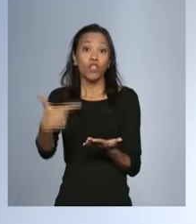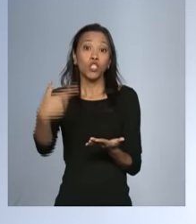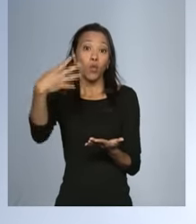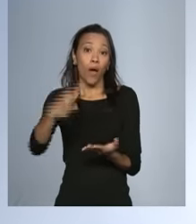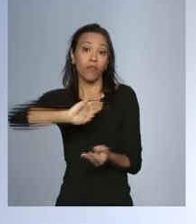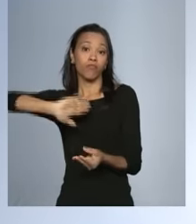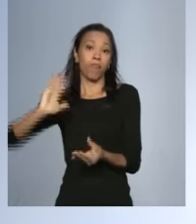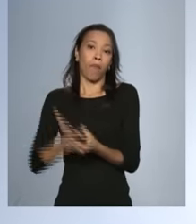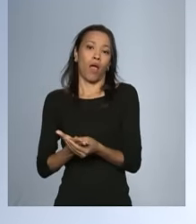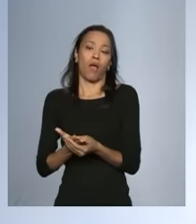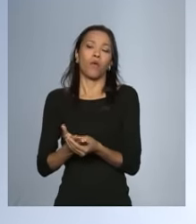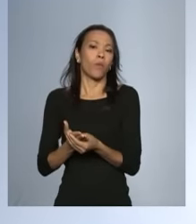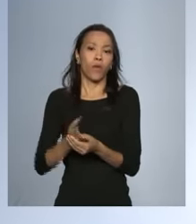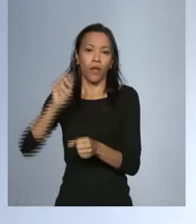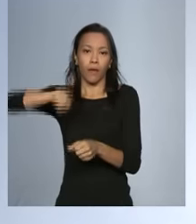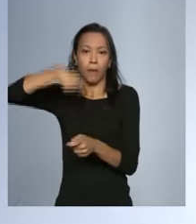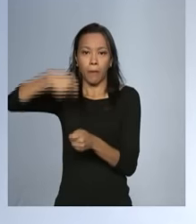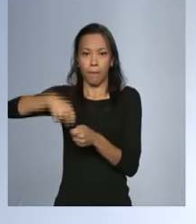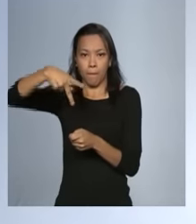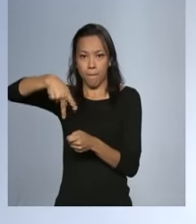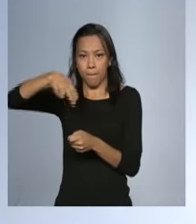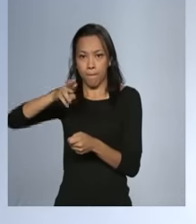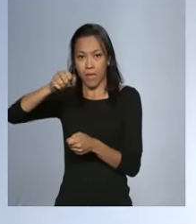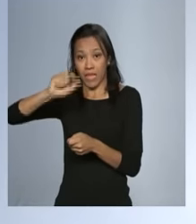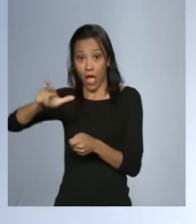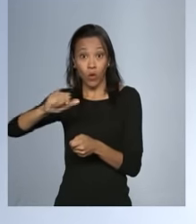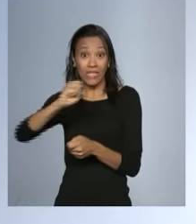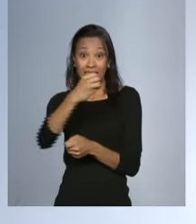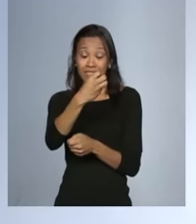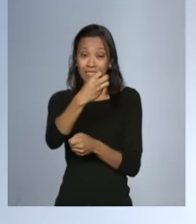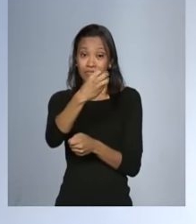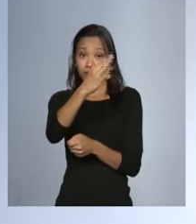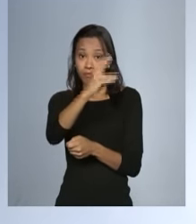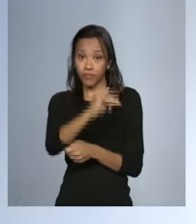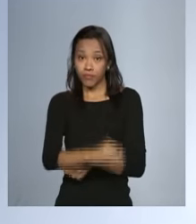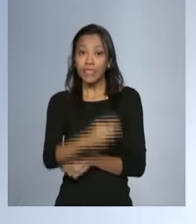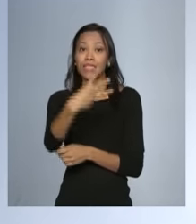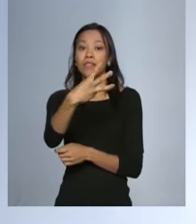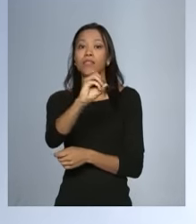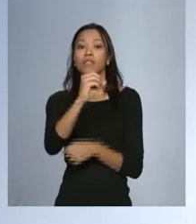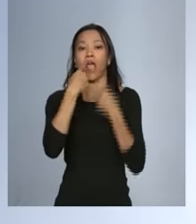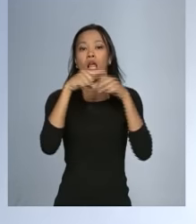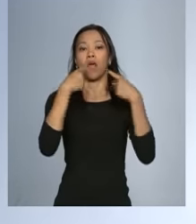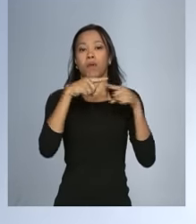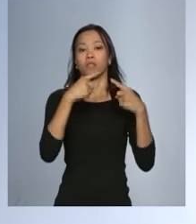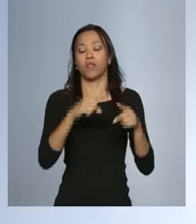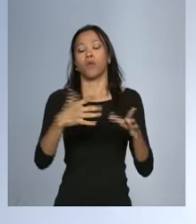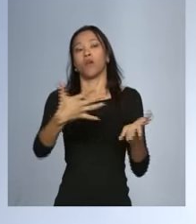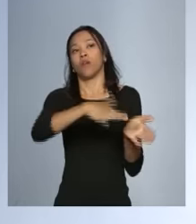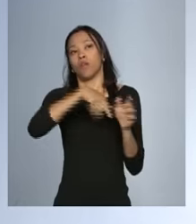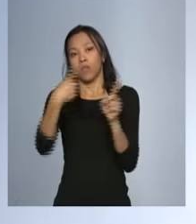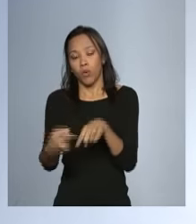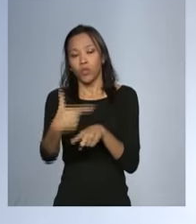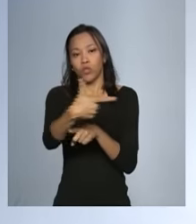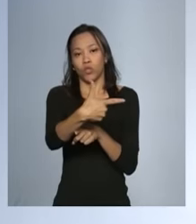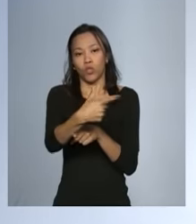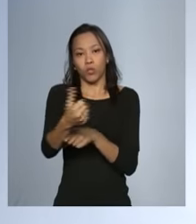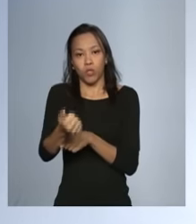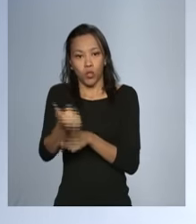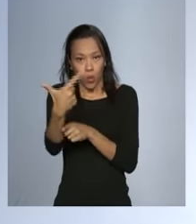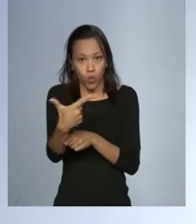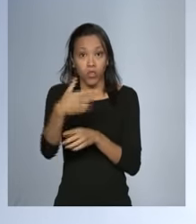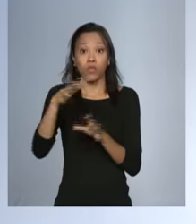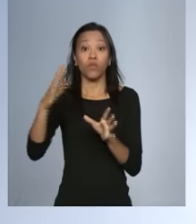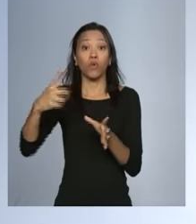penais que culminaram com 30 denúncias aliás e 30 denúncias em 2012 28